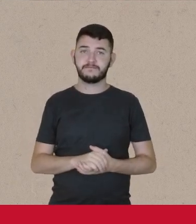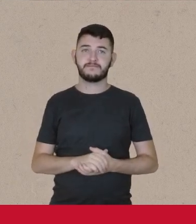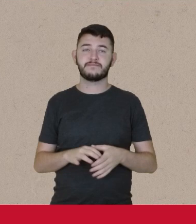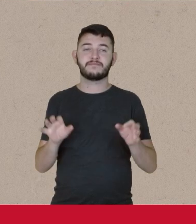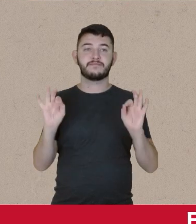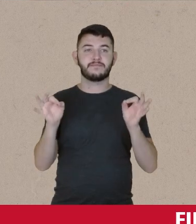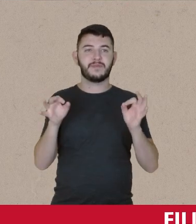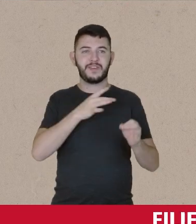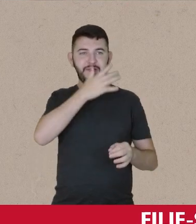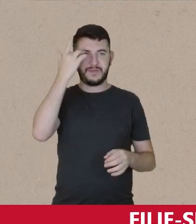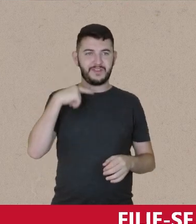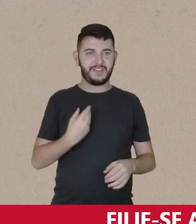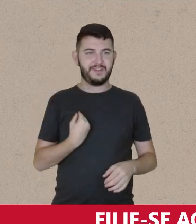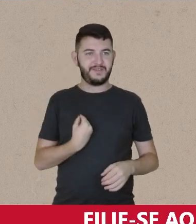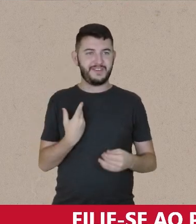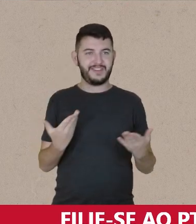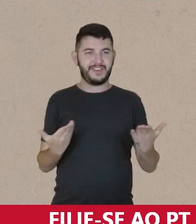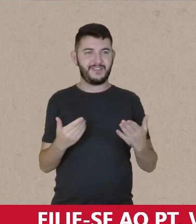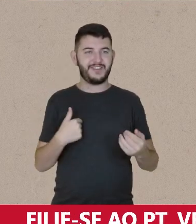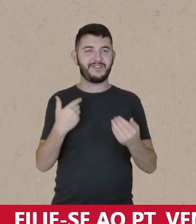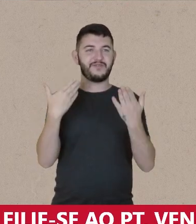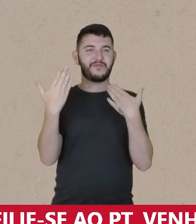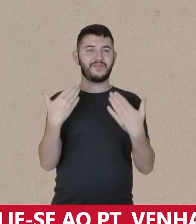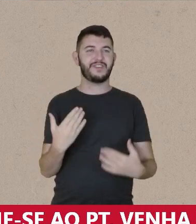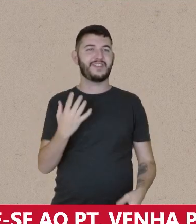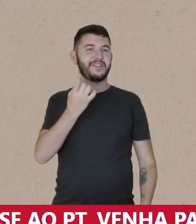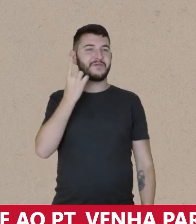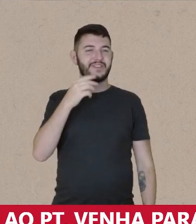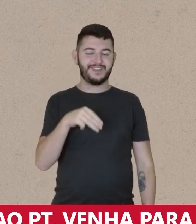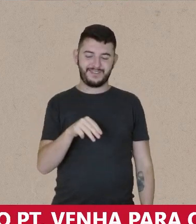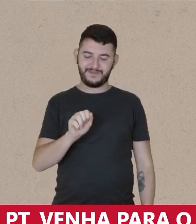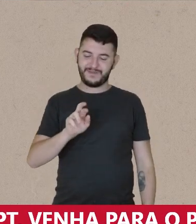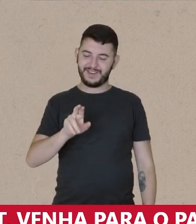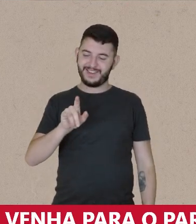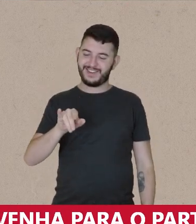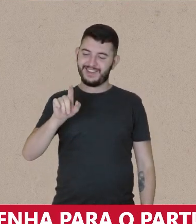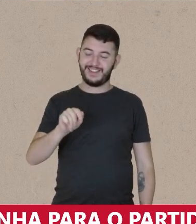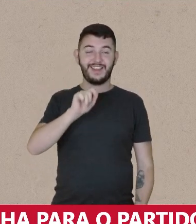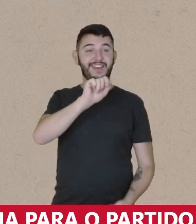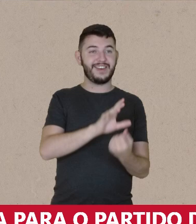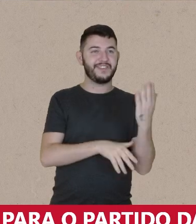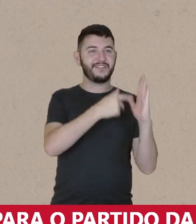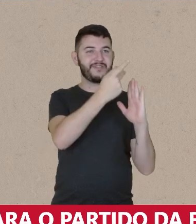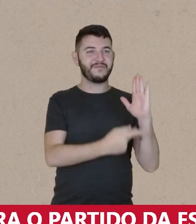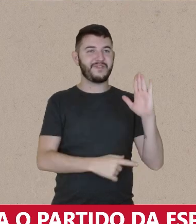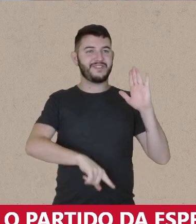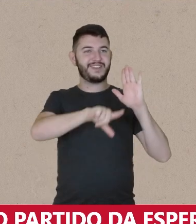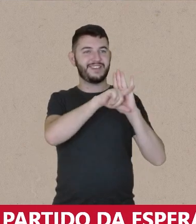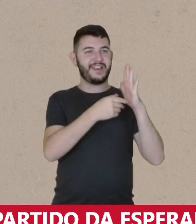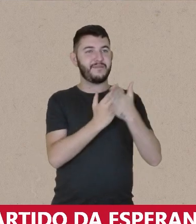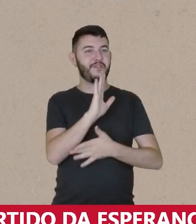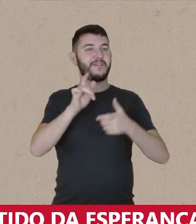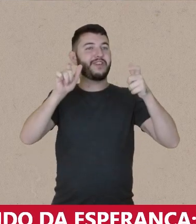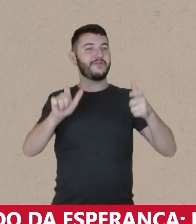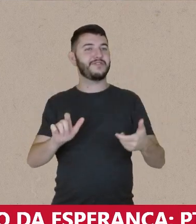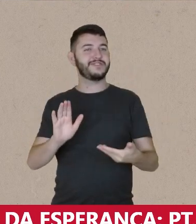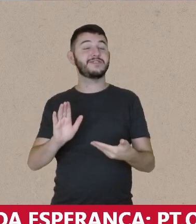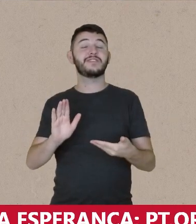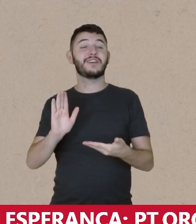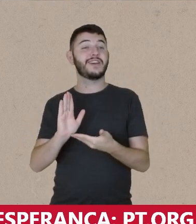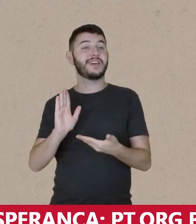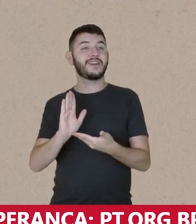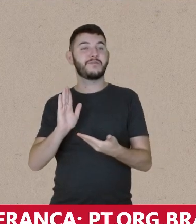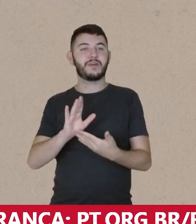Exatamente. Para quem está chegando agora, eu estou conversando com a deputada federal Marília Reis, autora do projeto de lei, já aprovado pela Câmara, que prevê a